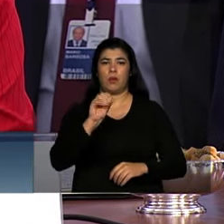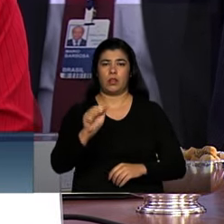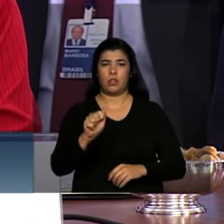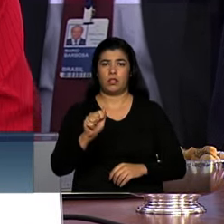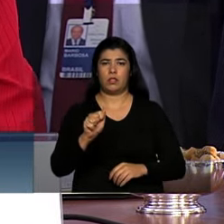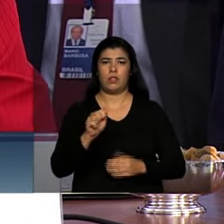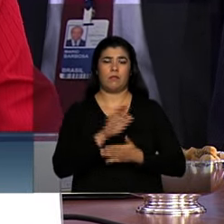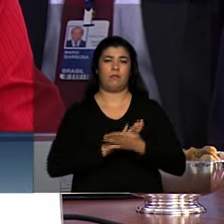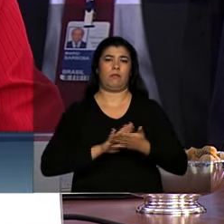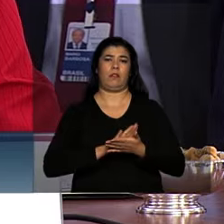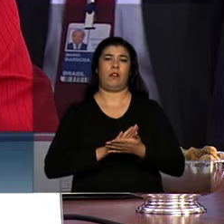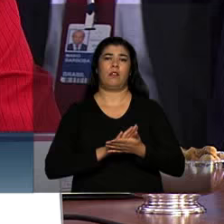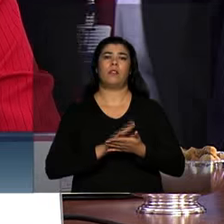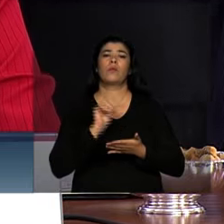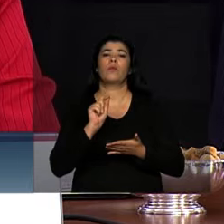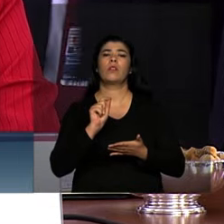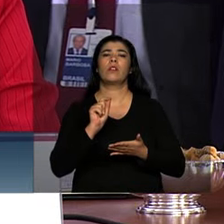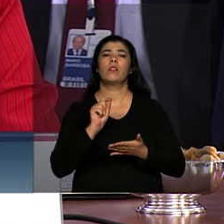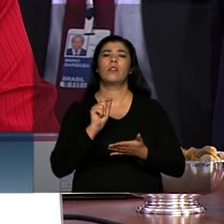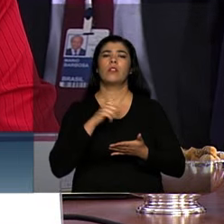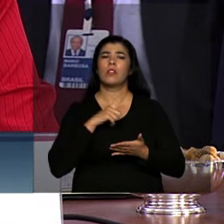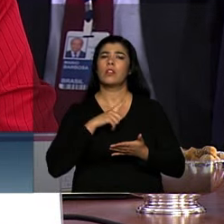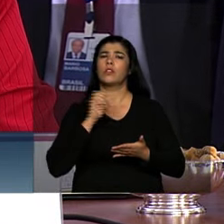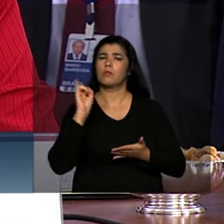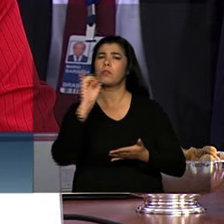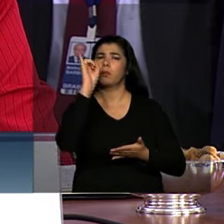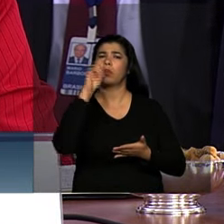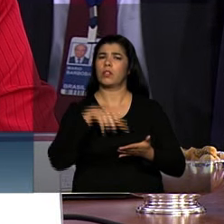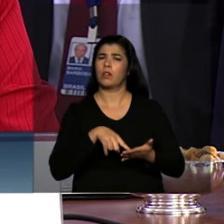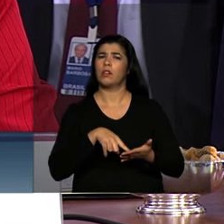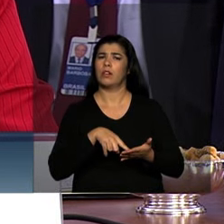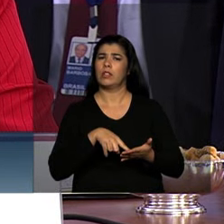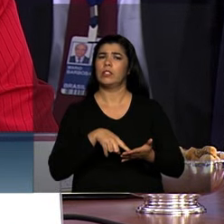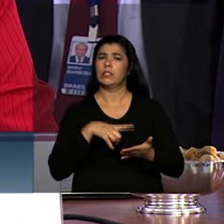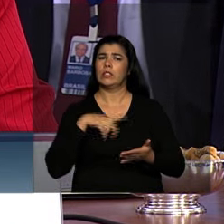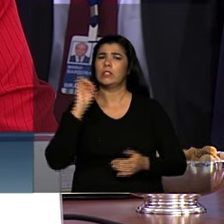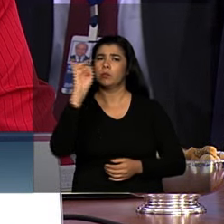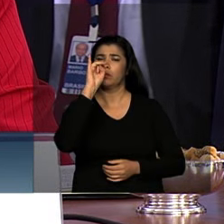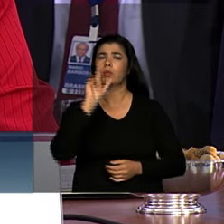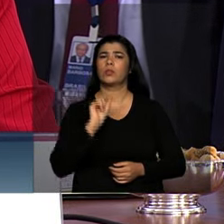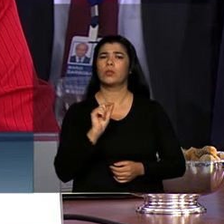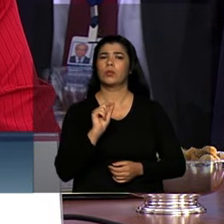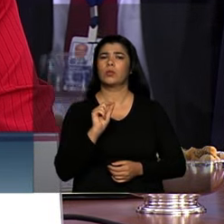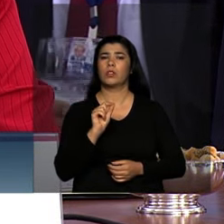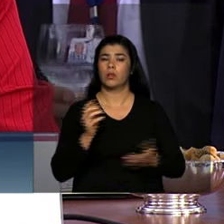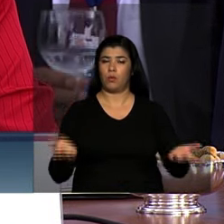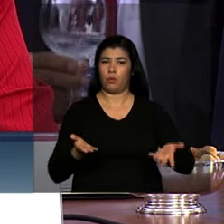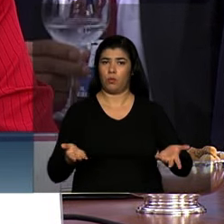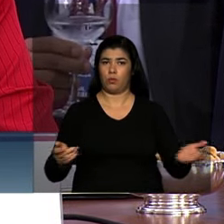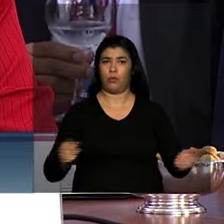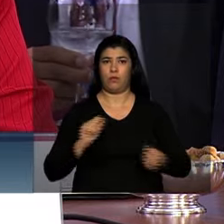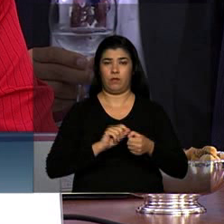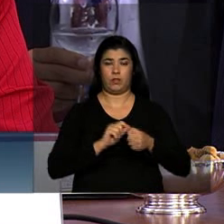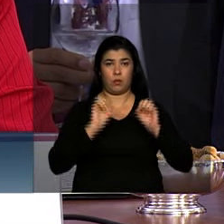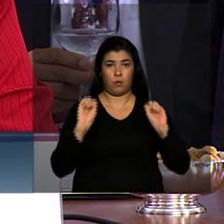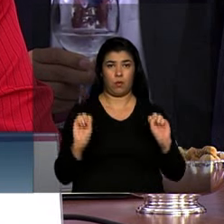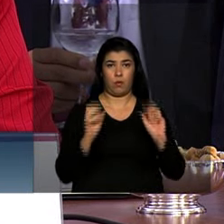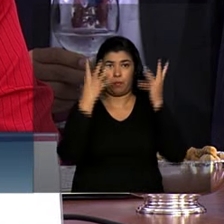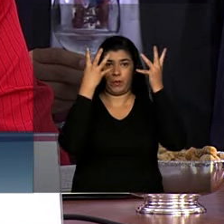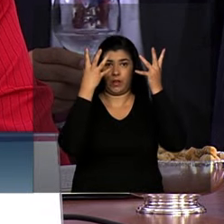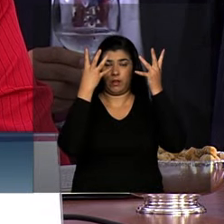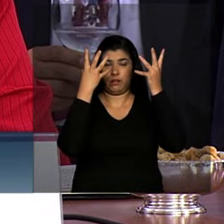mais oportuno que ele receba esta homenagem do Mercosul, que justamente tem